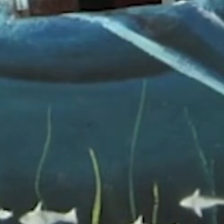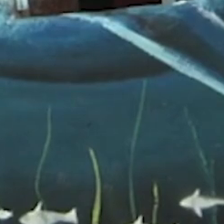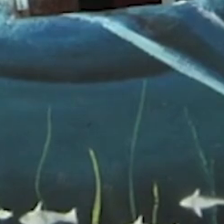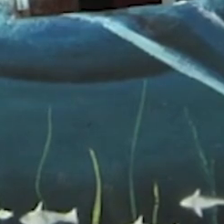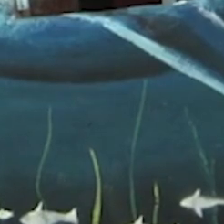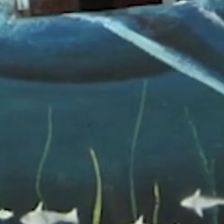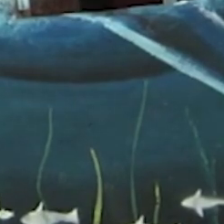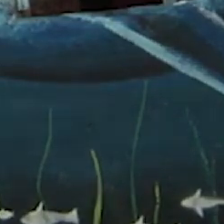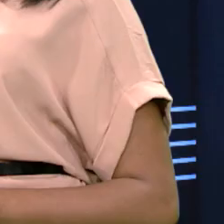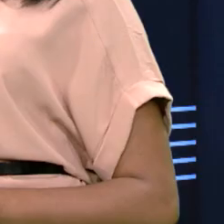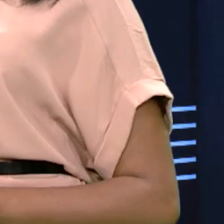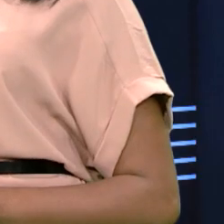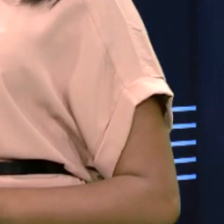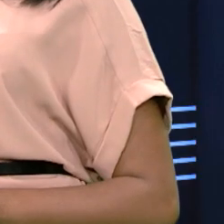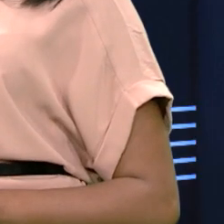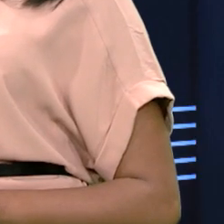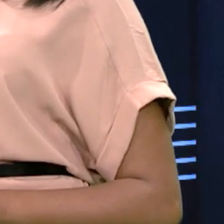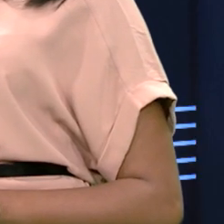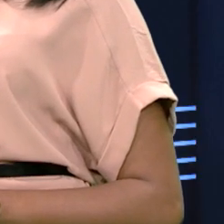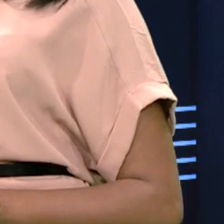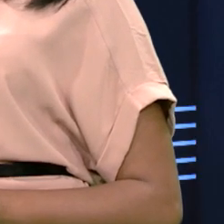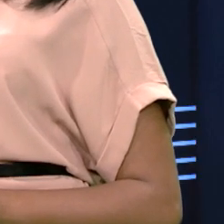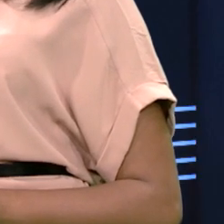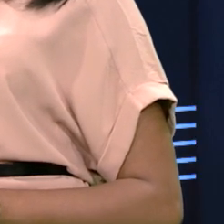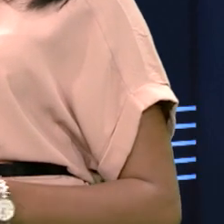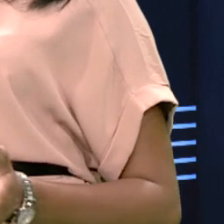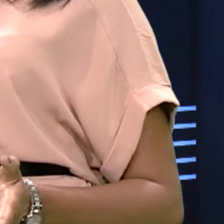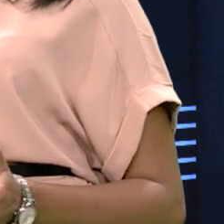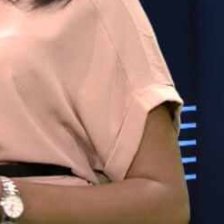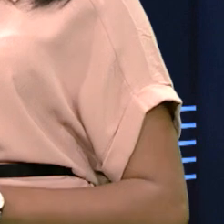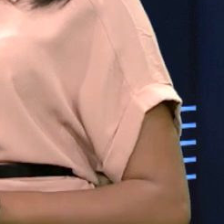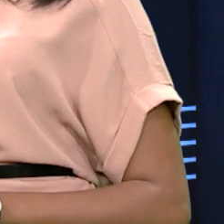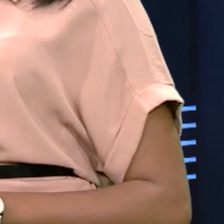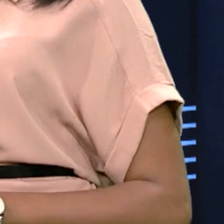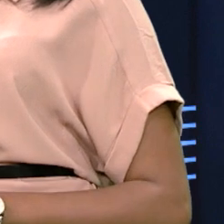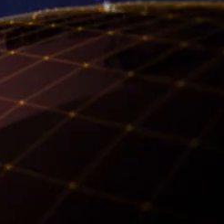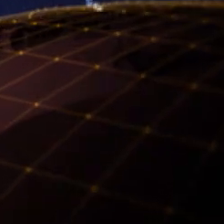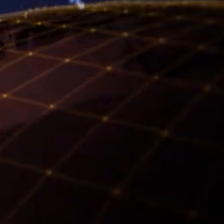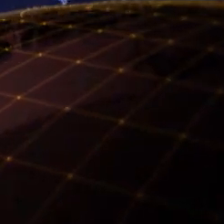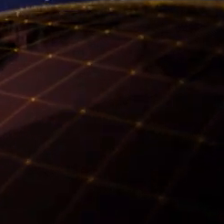Foram as informações dadas nesta edição. Até a próxima.